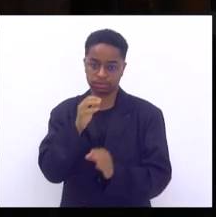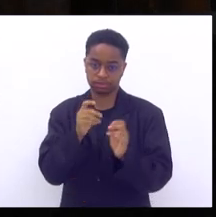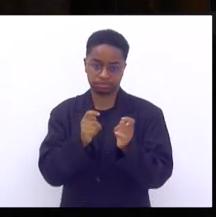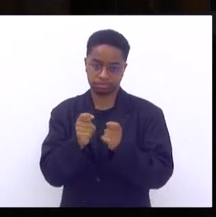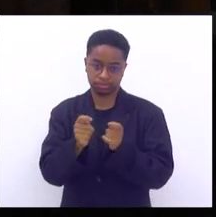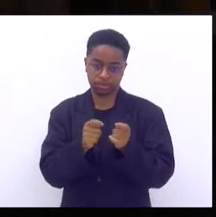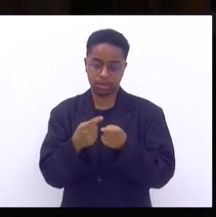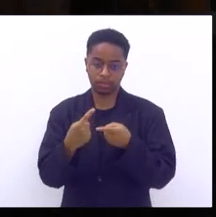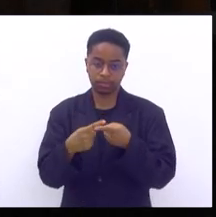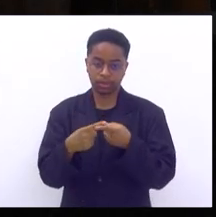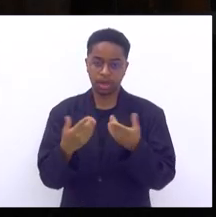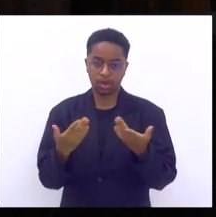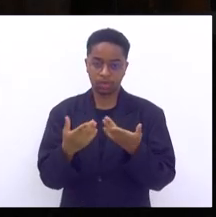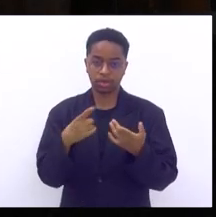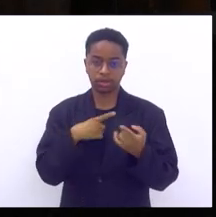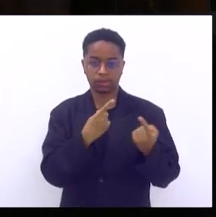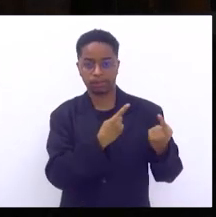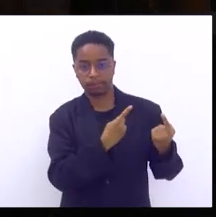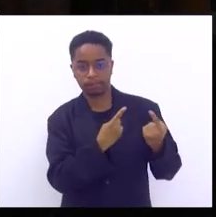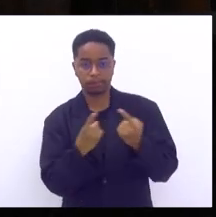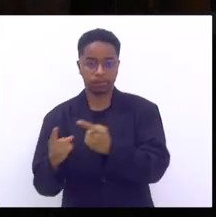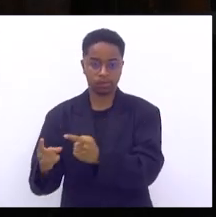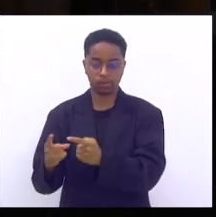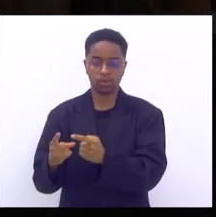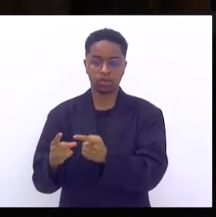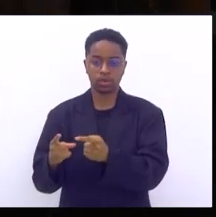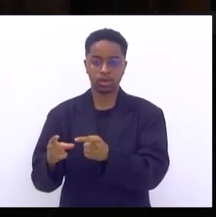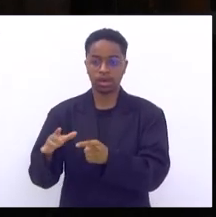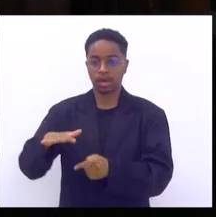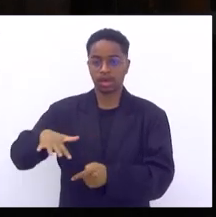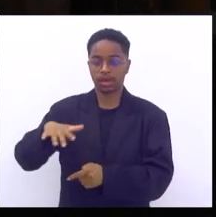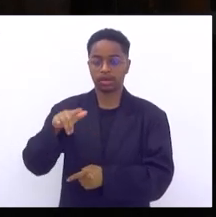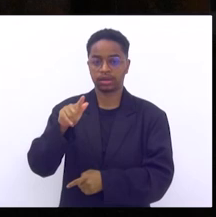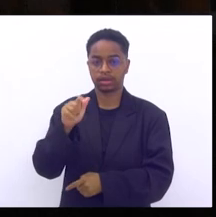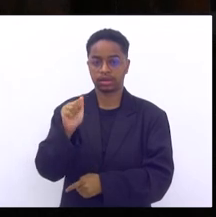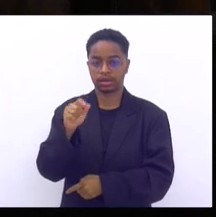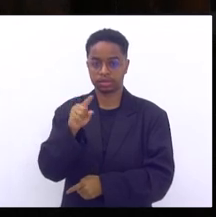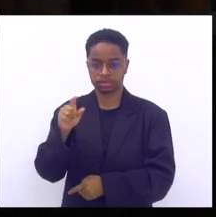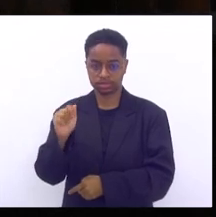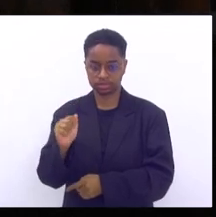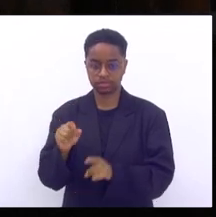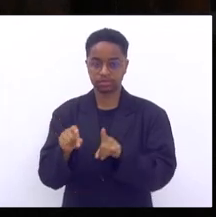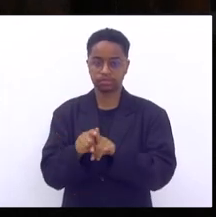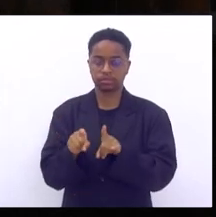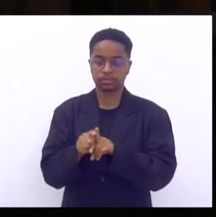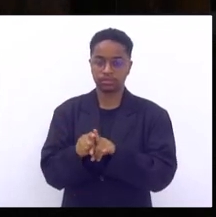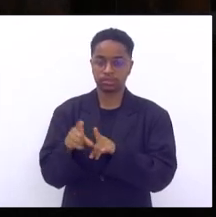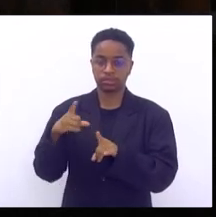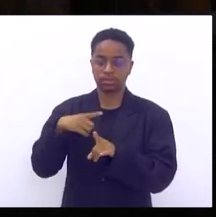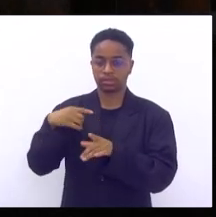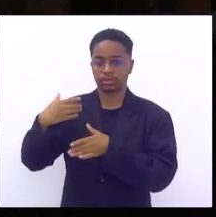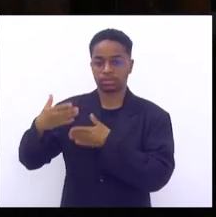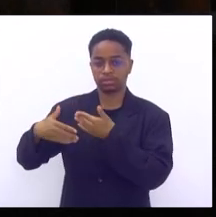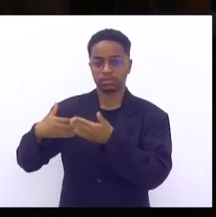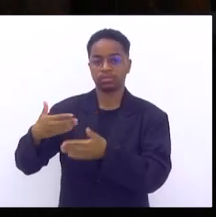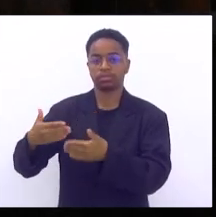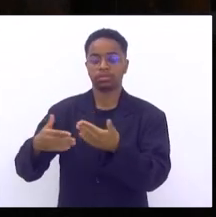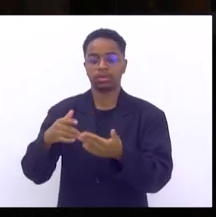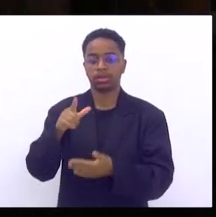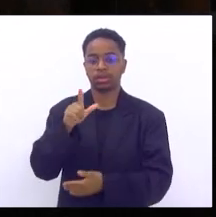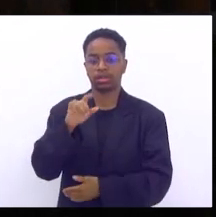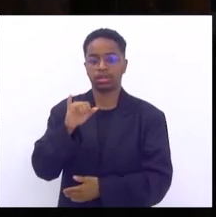o contra-ataque à faixa de Gaza, tem o Hezbollah no